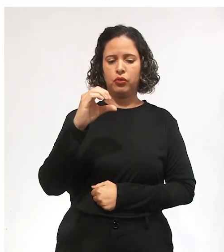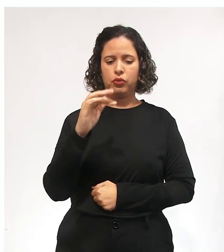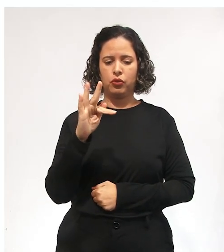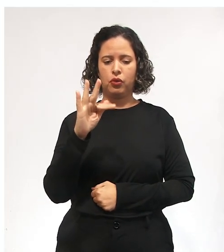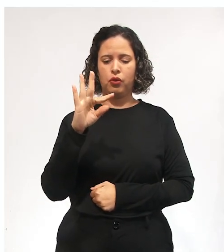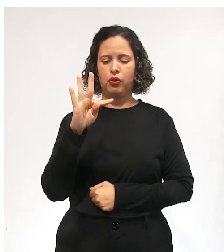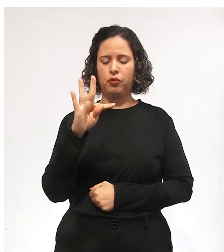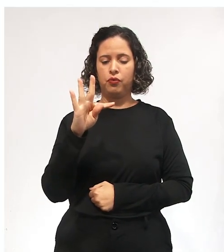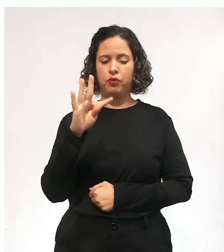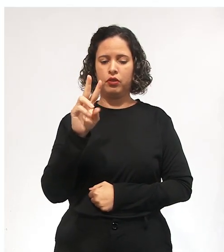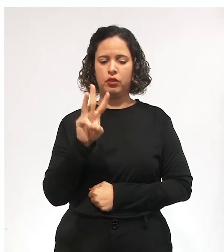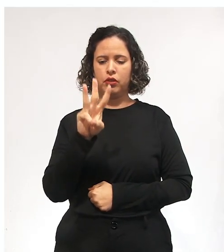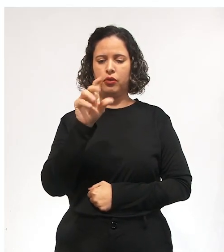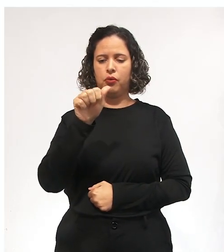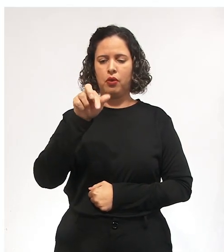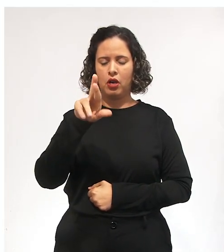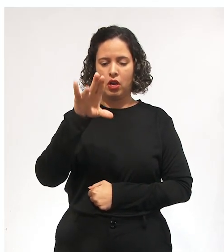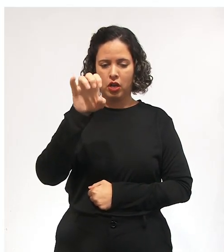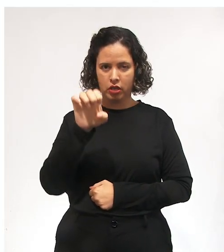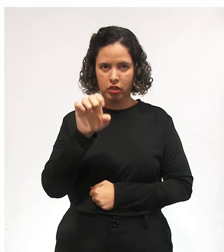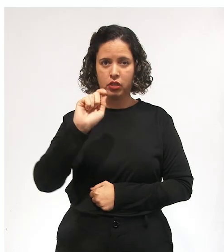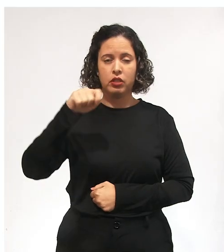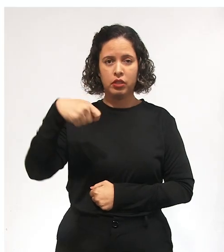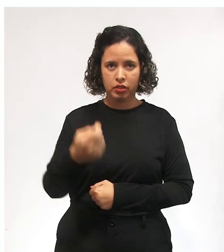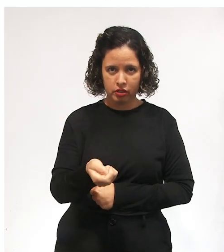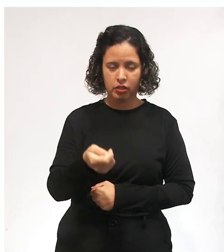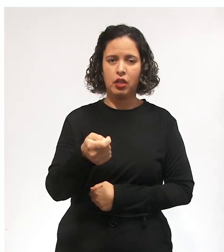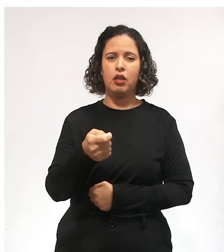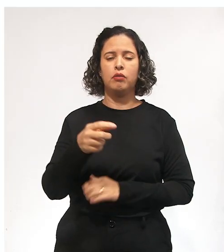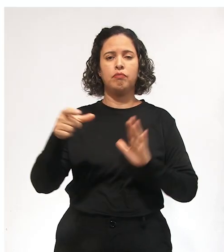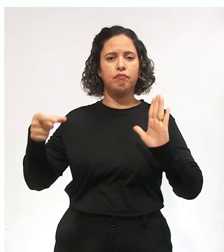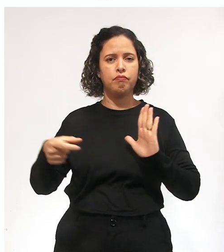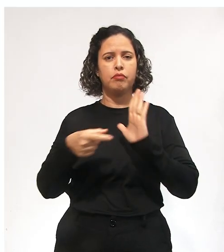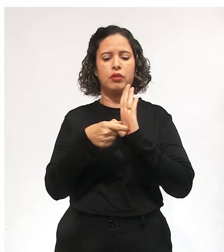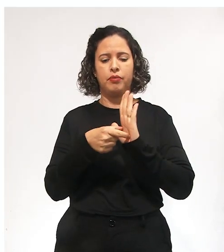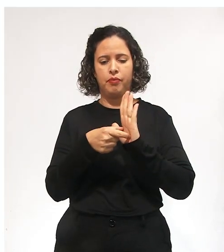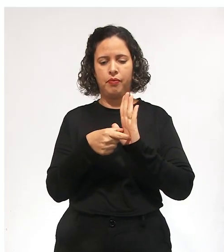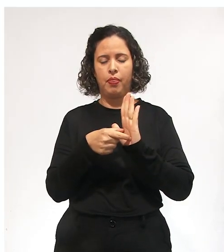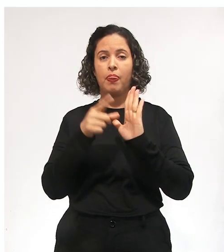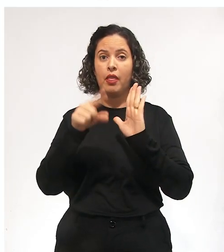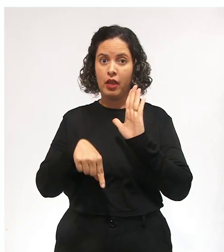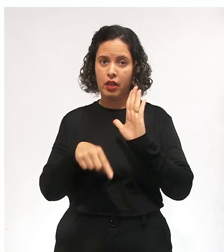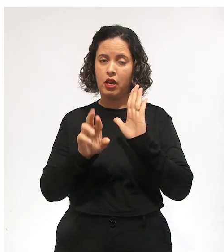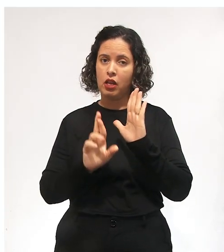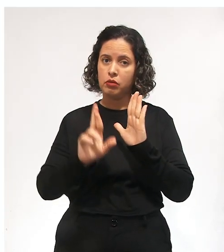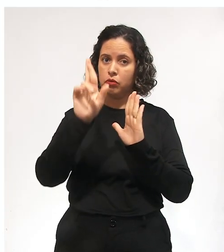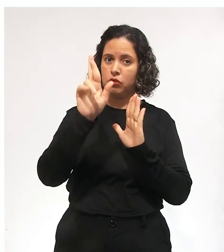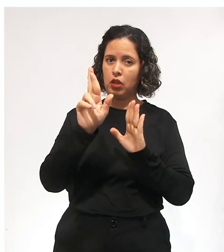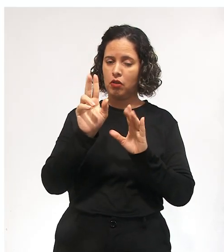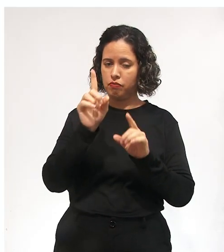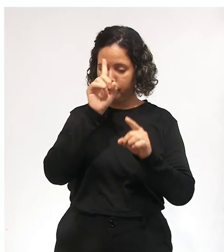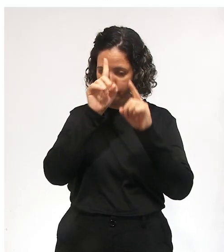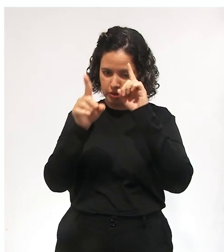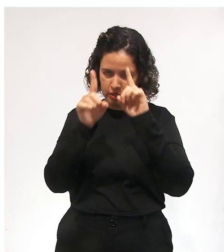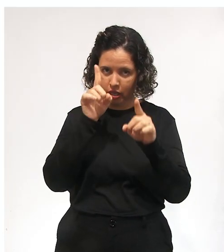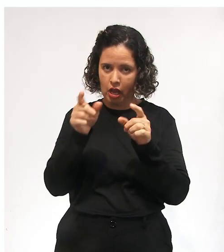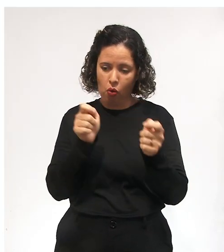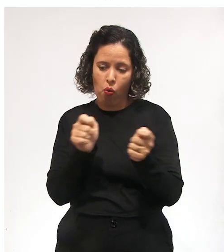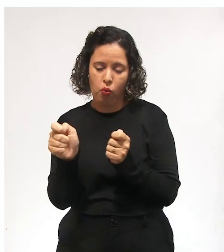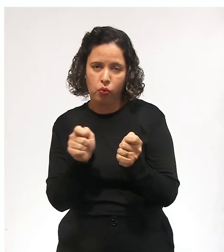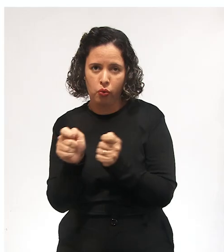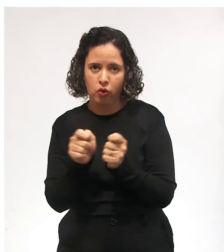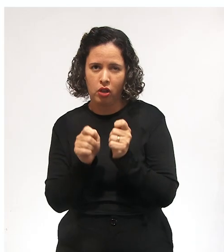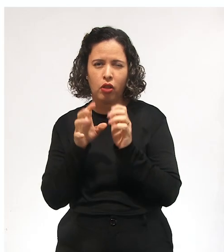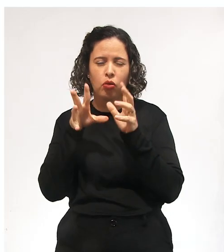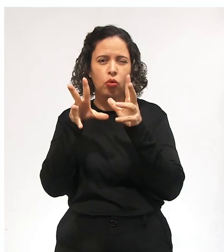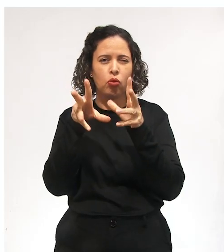tudo. Gerencia o quê? Aquelas peças que eu te mostrei, aqueles componentes que eu te mostrei, o hardware, né? Que, de